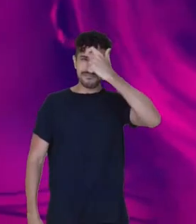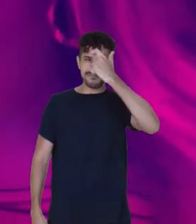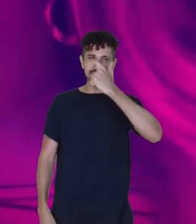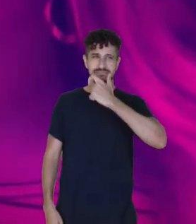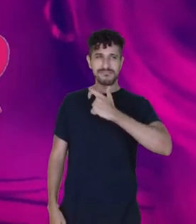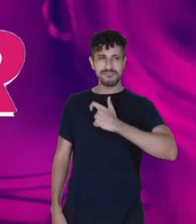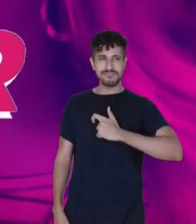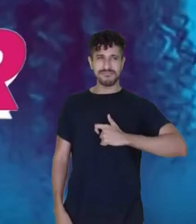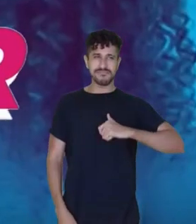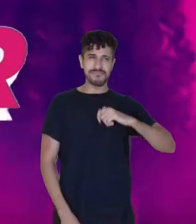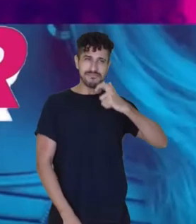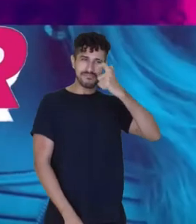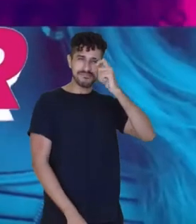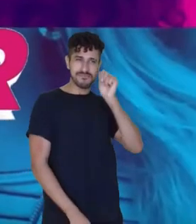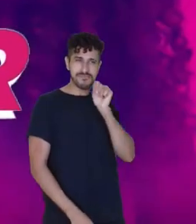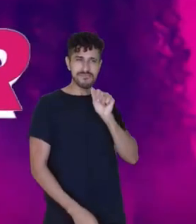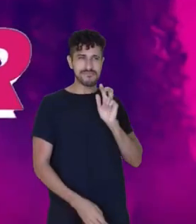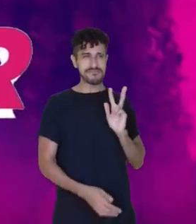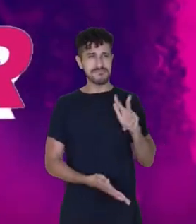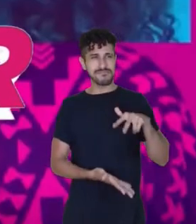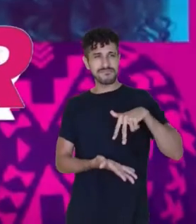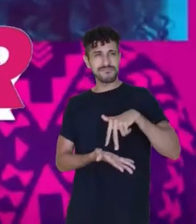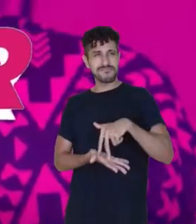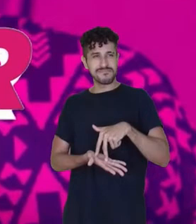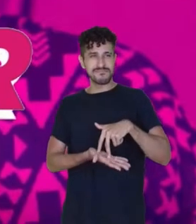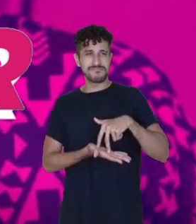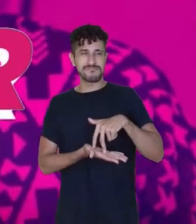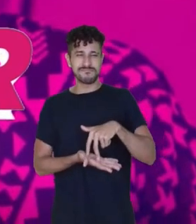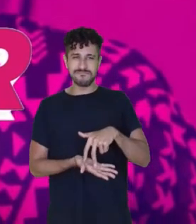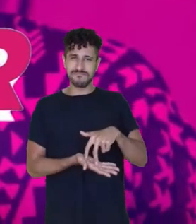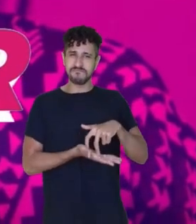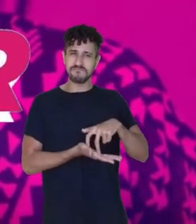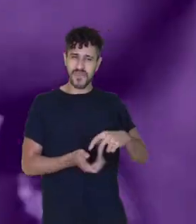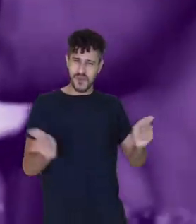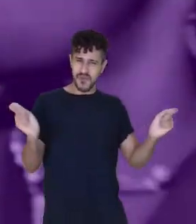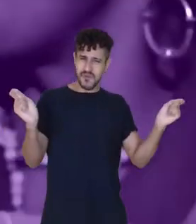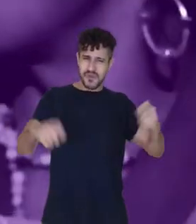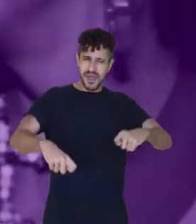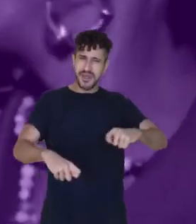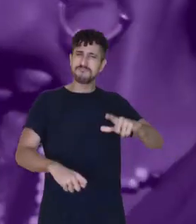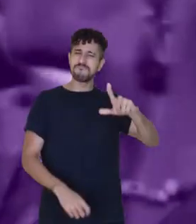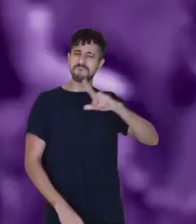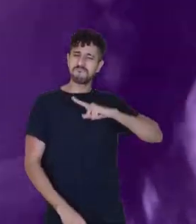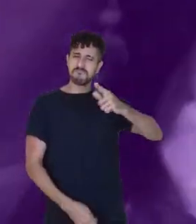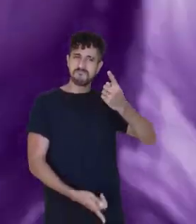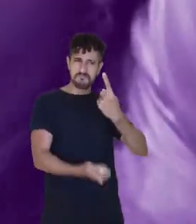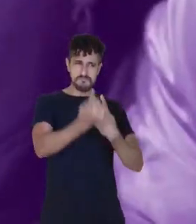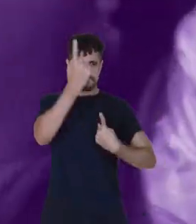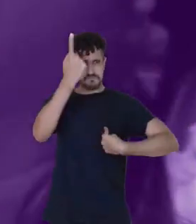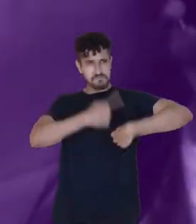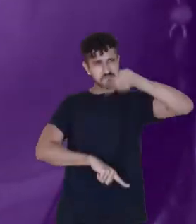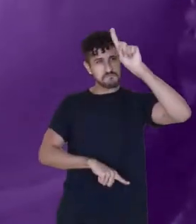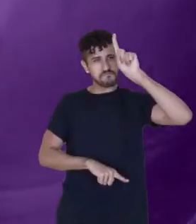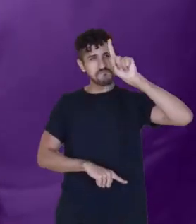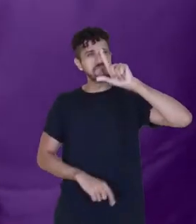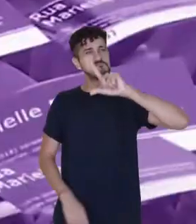Porque eu sou mulher pra fazer